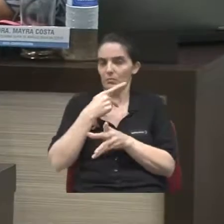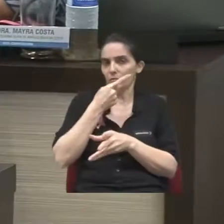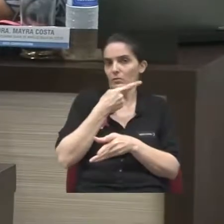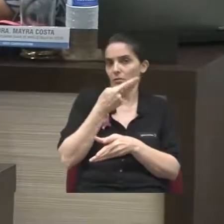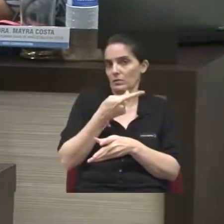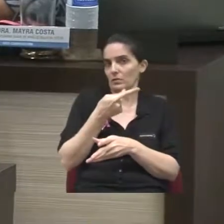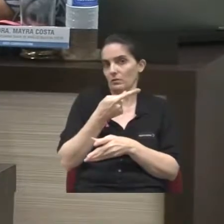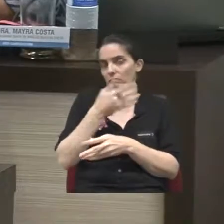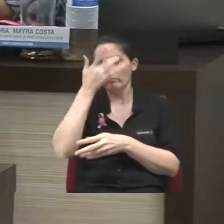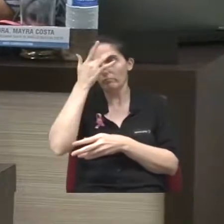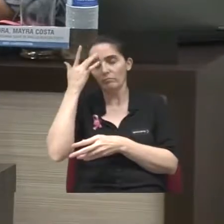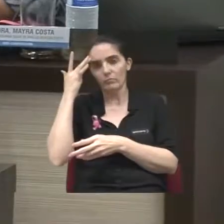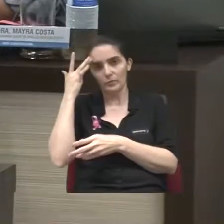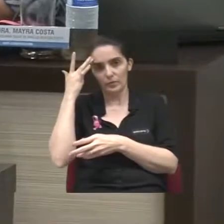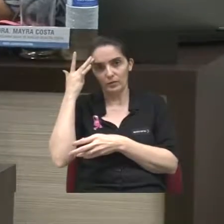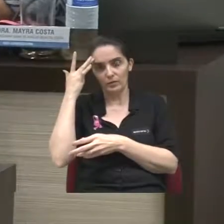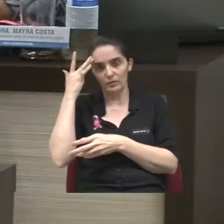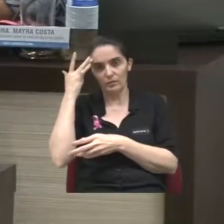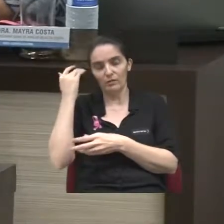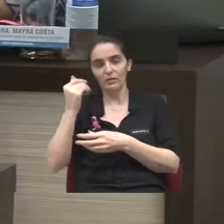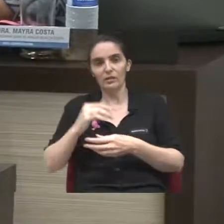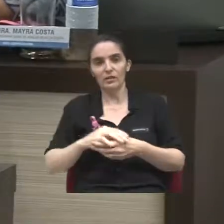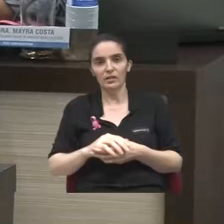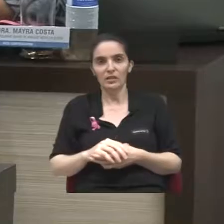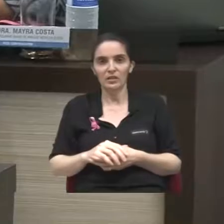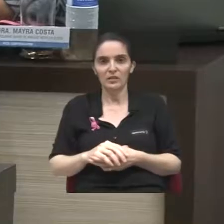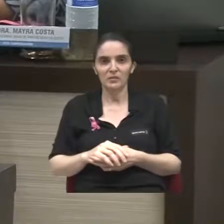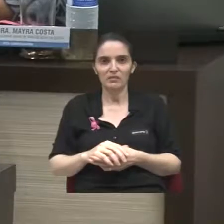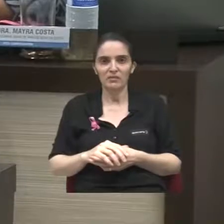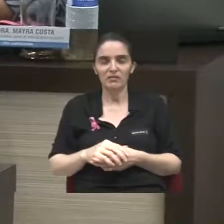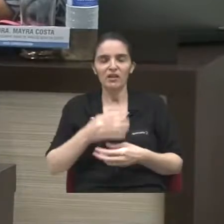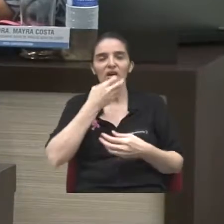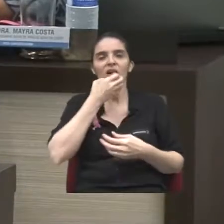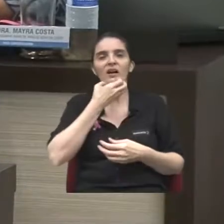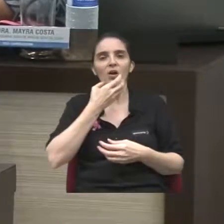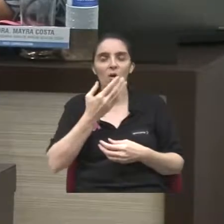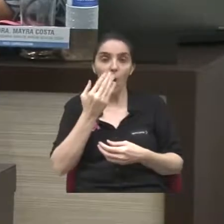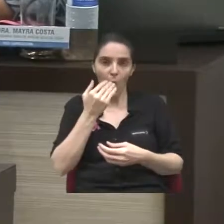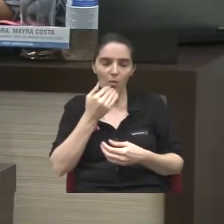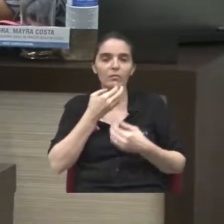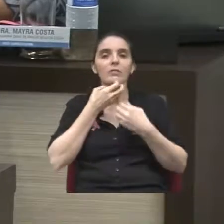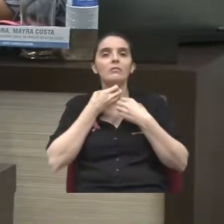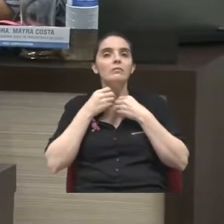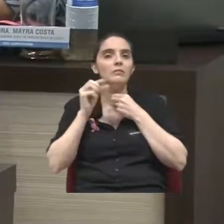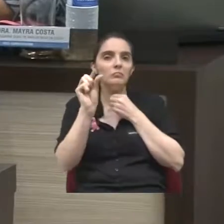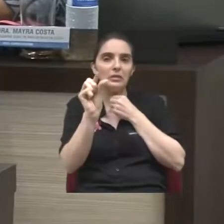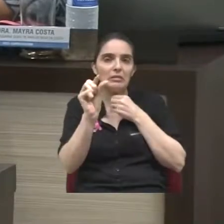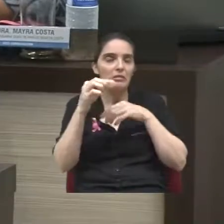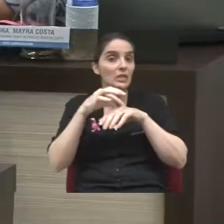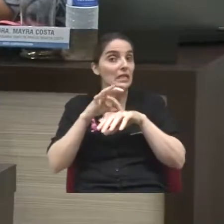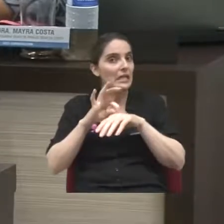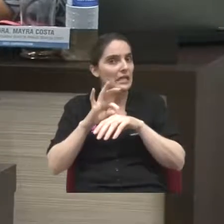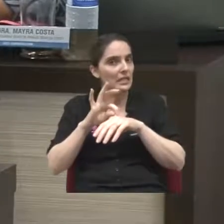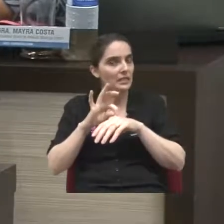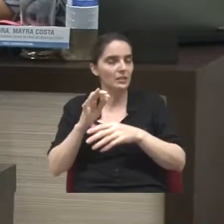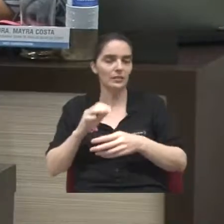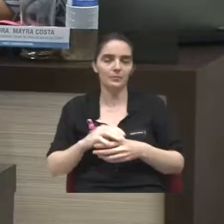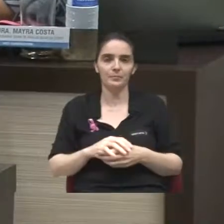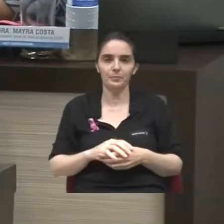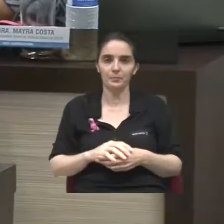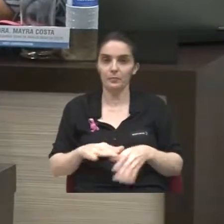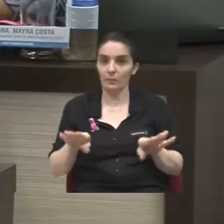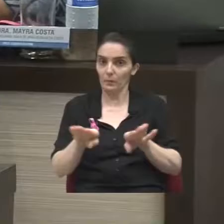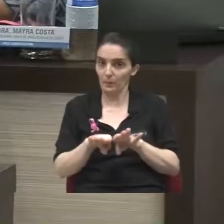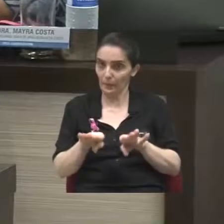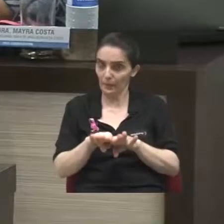pessoas acabam se engasgando, afogando com um pedaço de carne. Inclusive teve